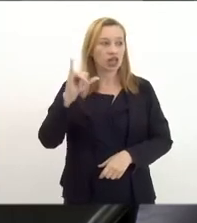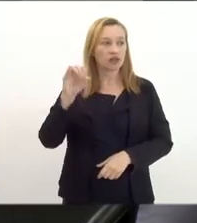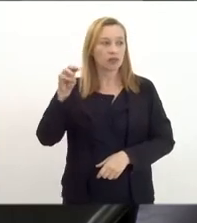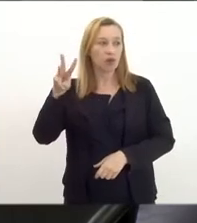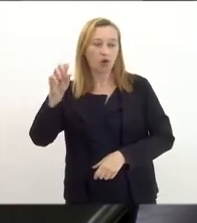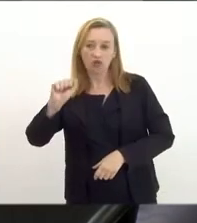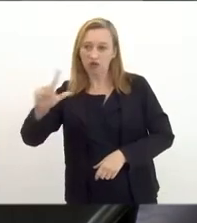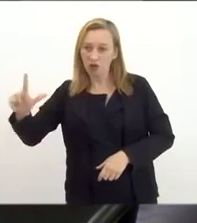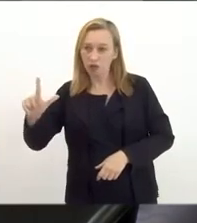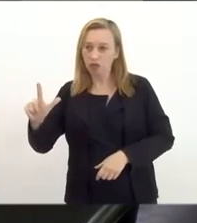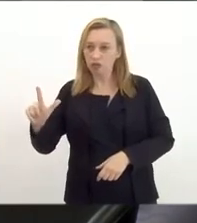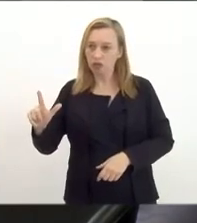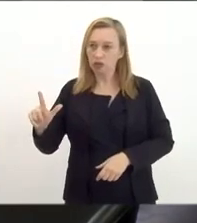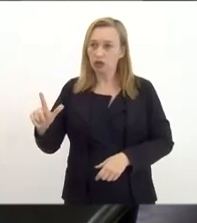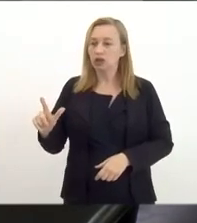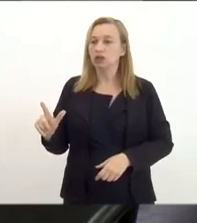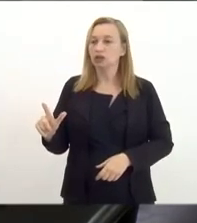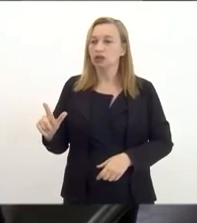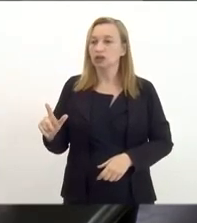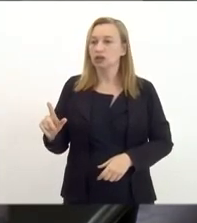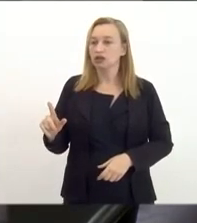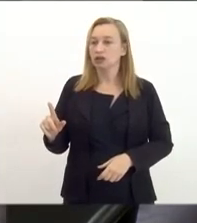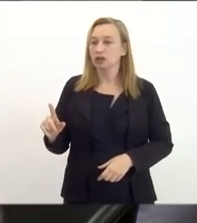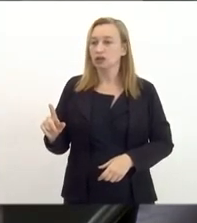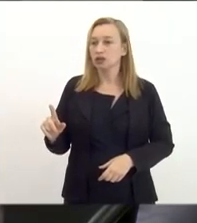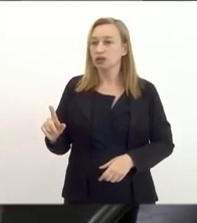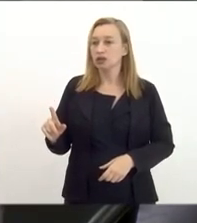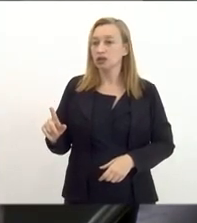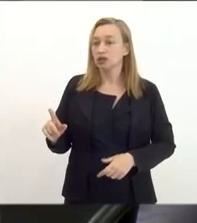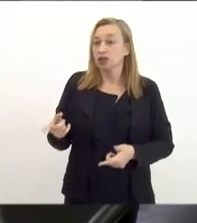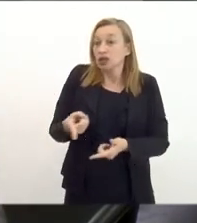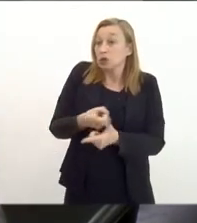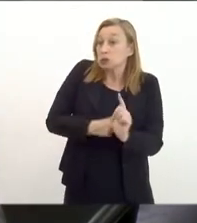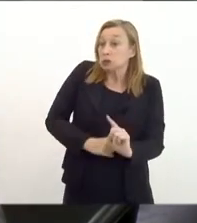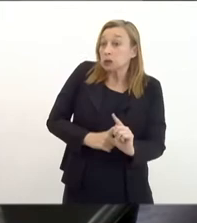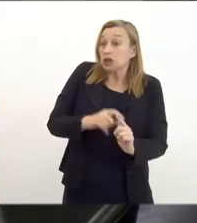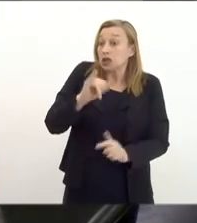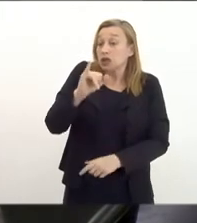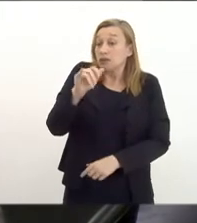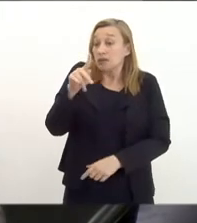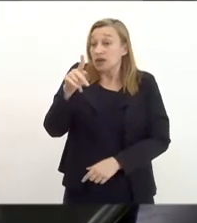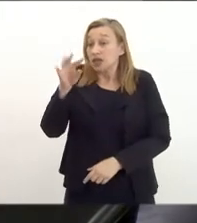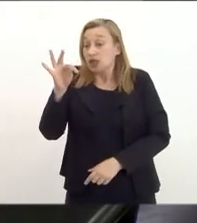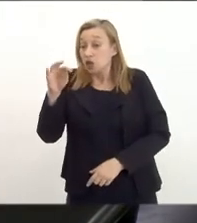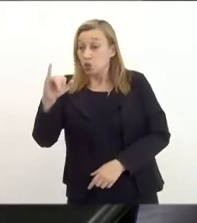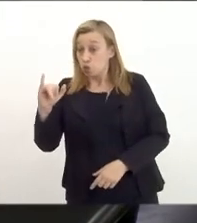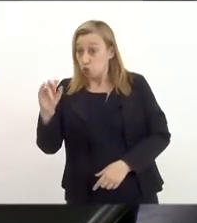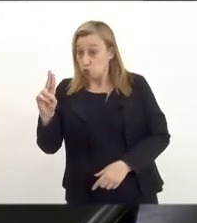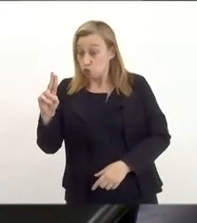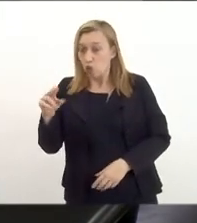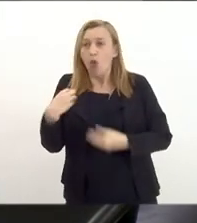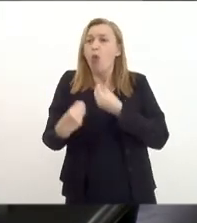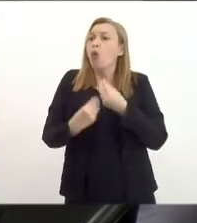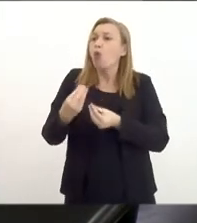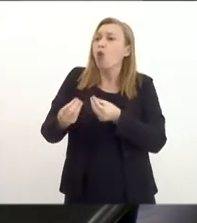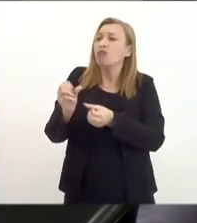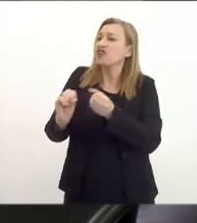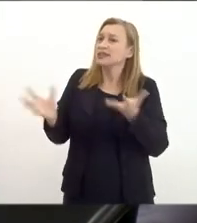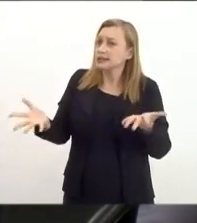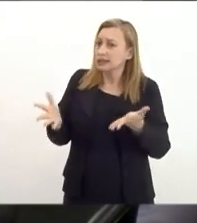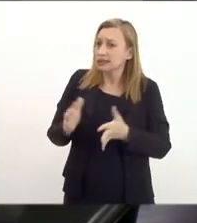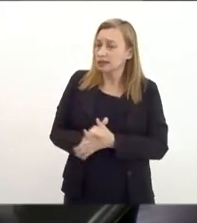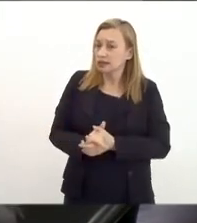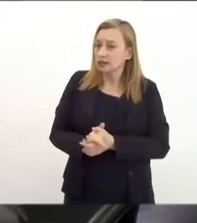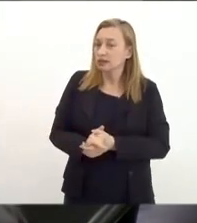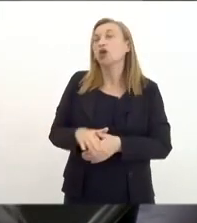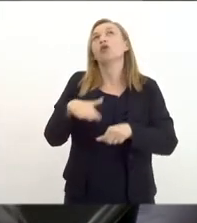que está indisponível e que a gente tem uma gigantesca dívida do IPTU bom então como é que a gente faz a